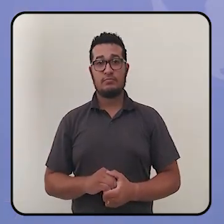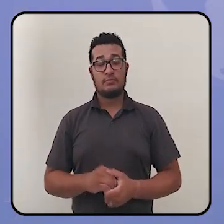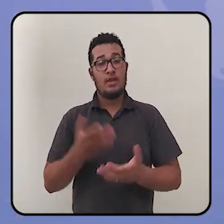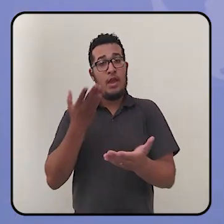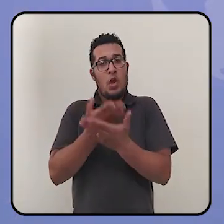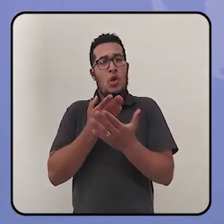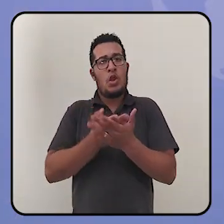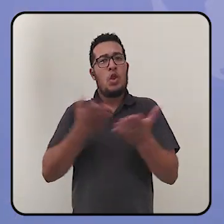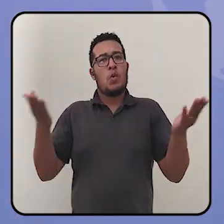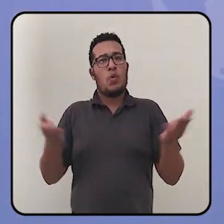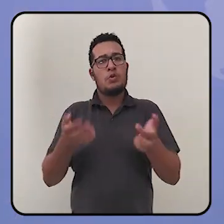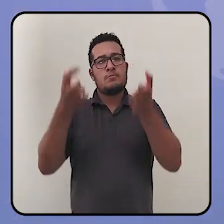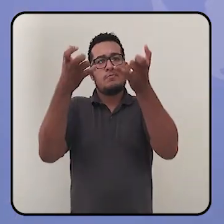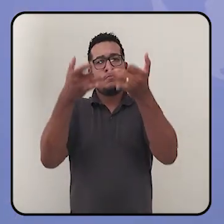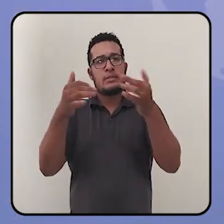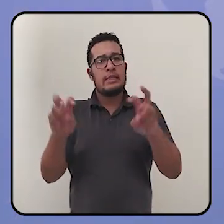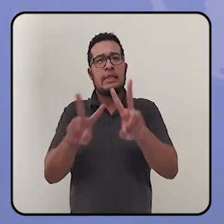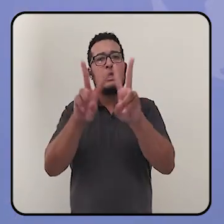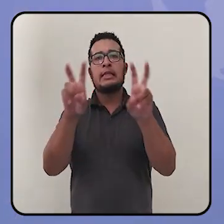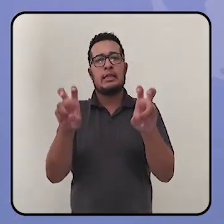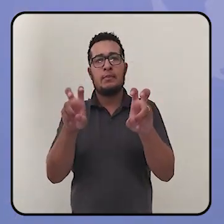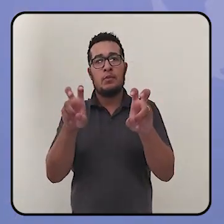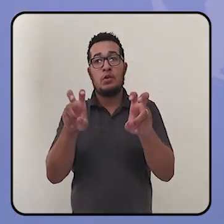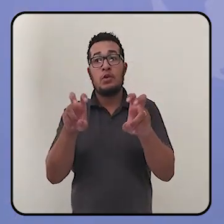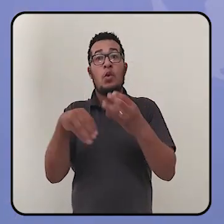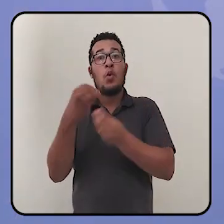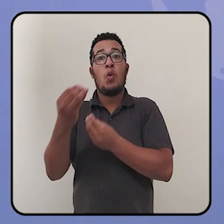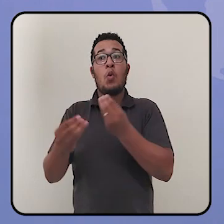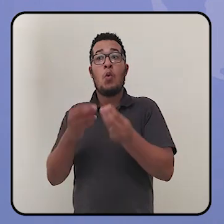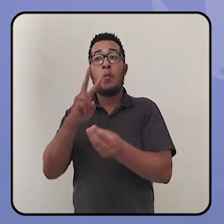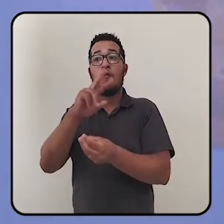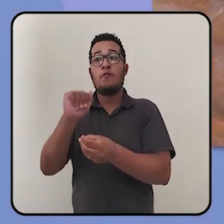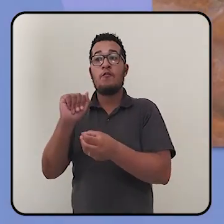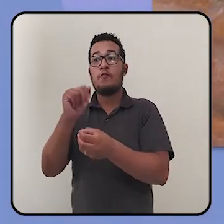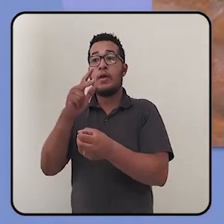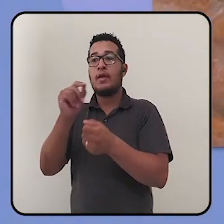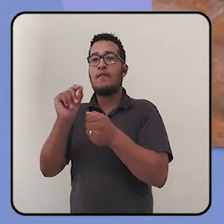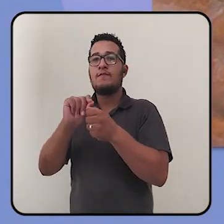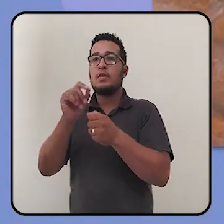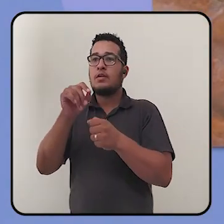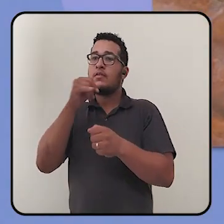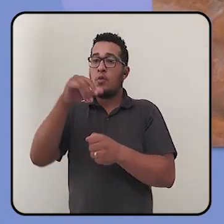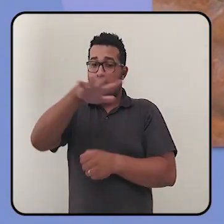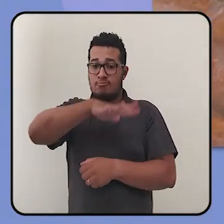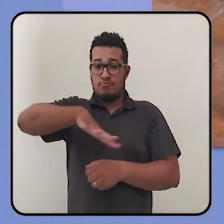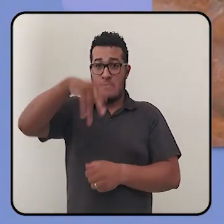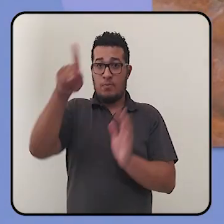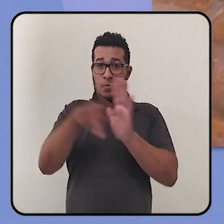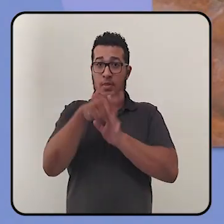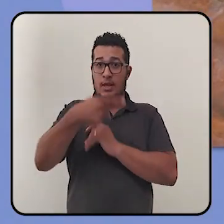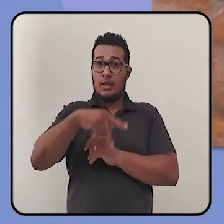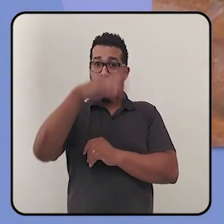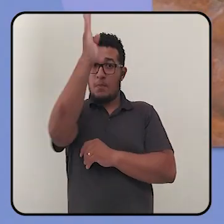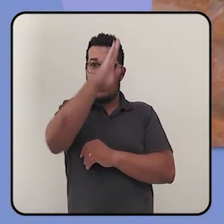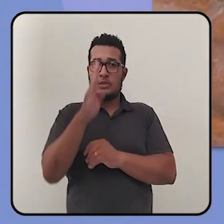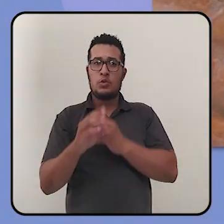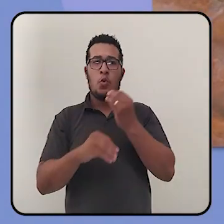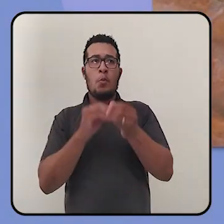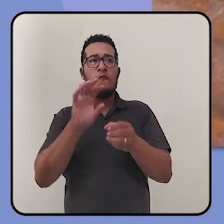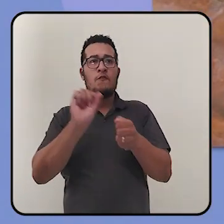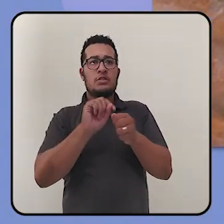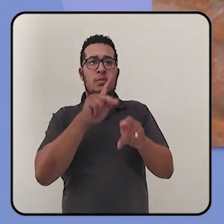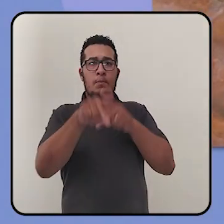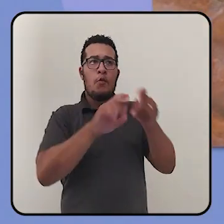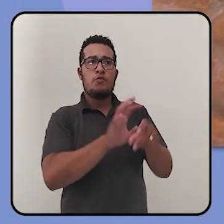muito importante. Iremos verificar sobre a pré-história do Brasil e a pré-história do Espírito Santo.